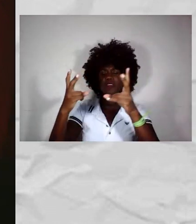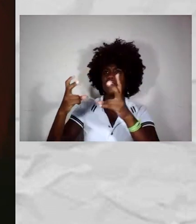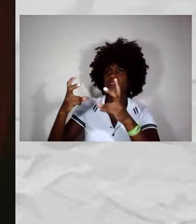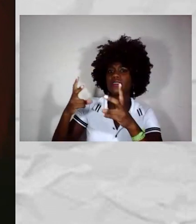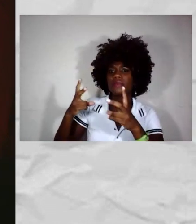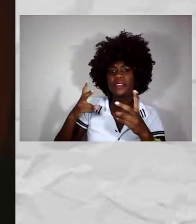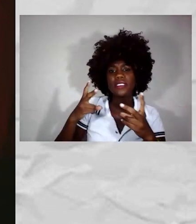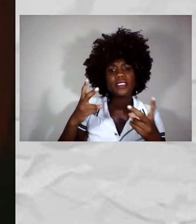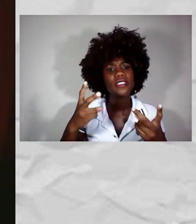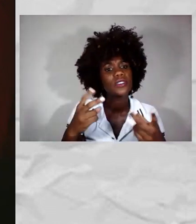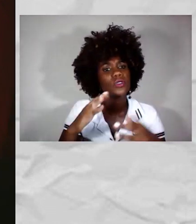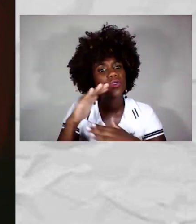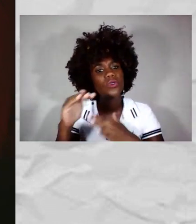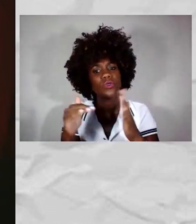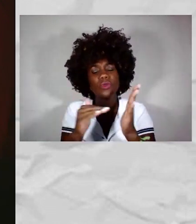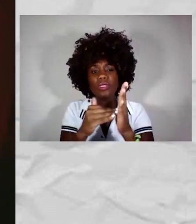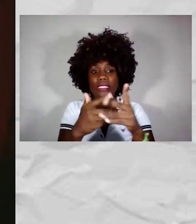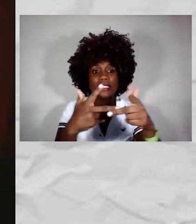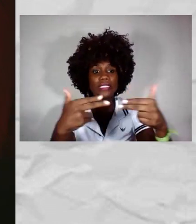imensidão?